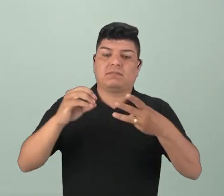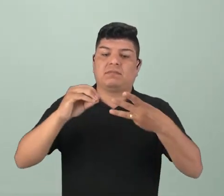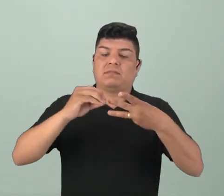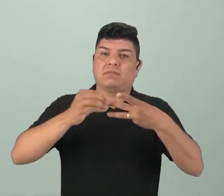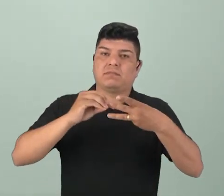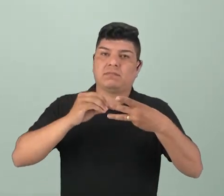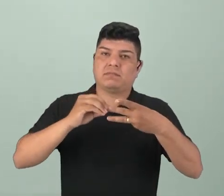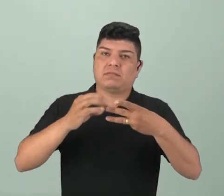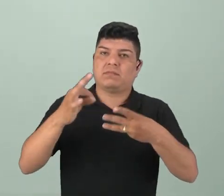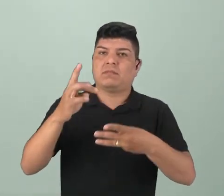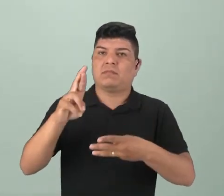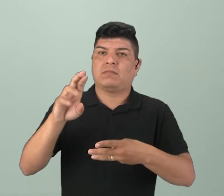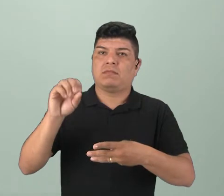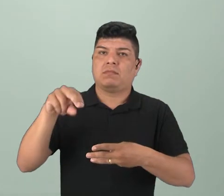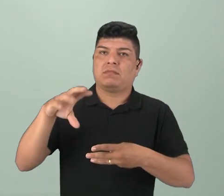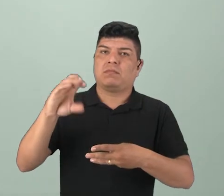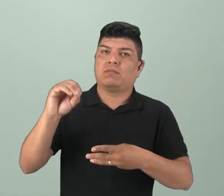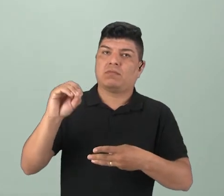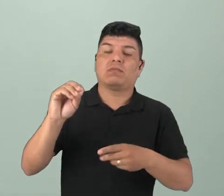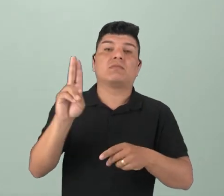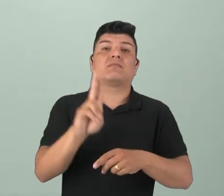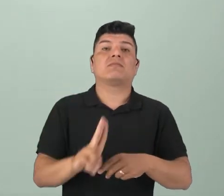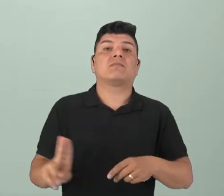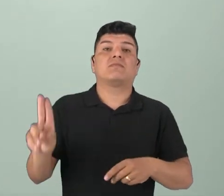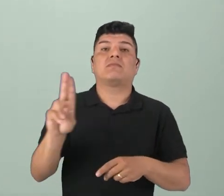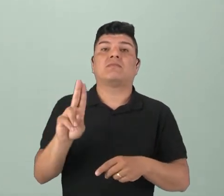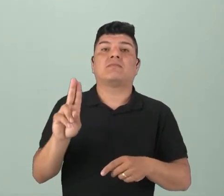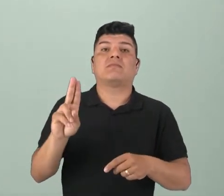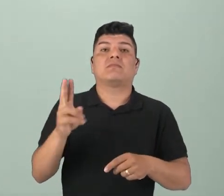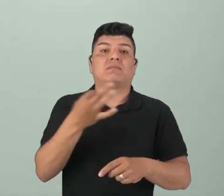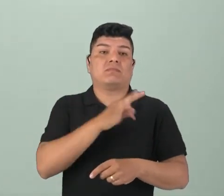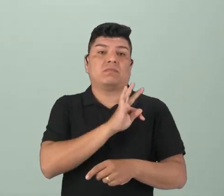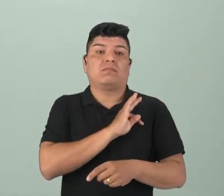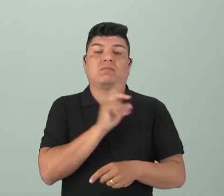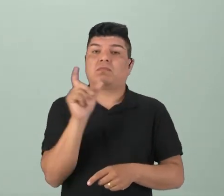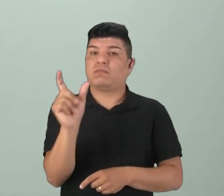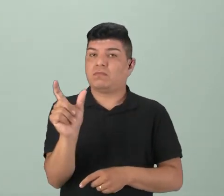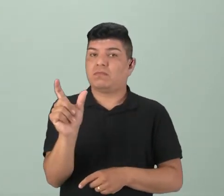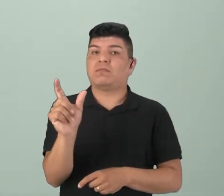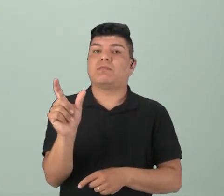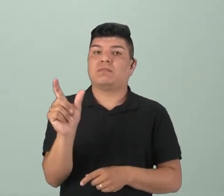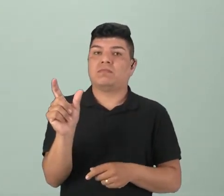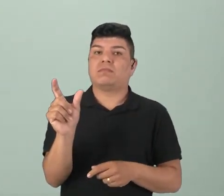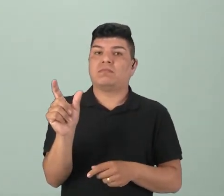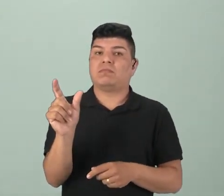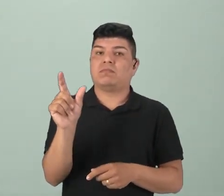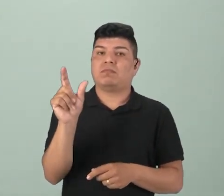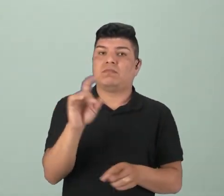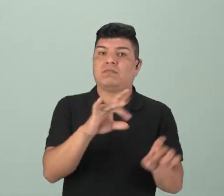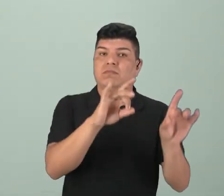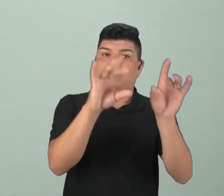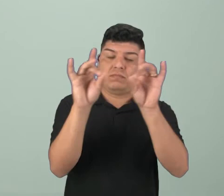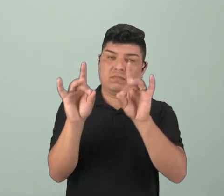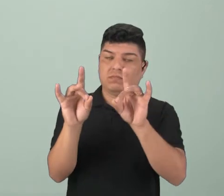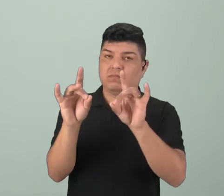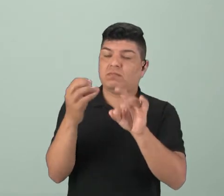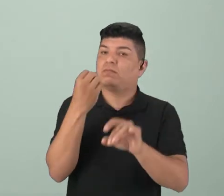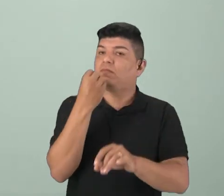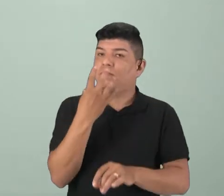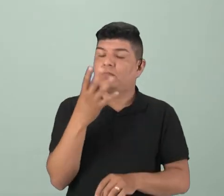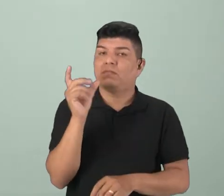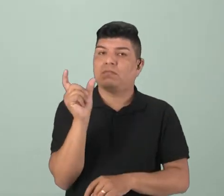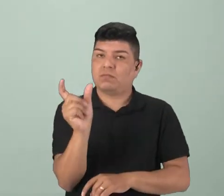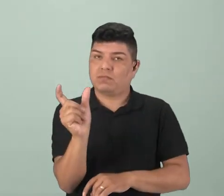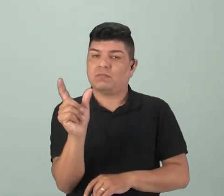células-tronco, né, numa aula aí. Você vai ter que utilizar termos técnicos dessa área, escolher bem as palavras, tá